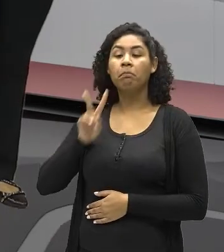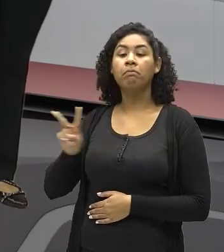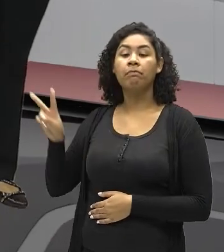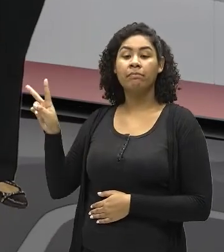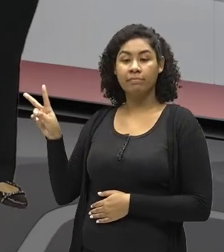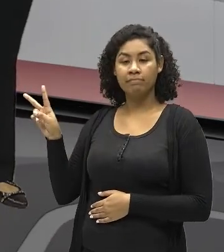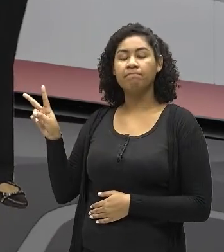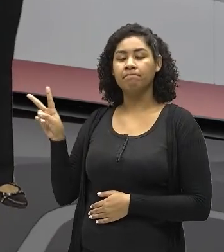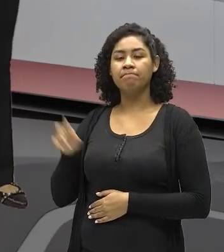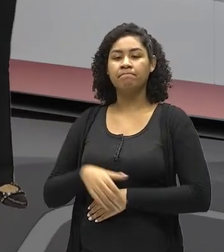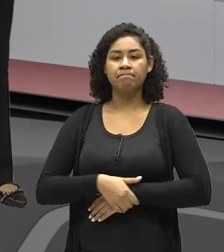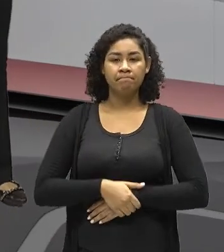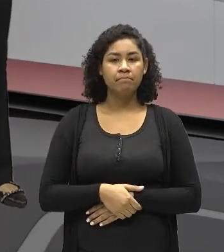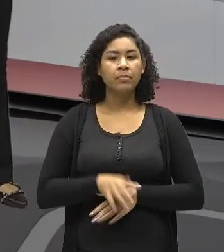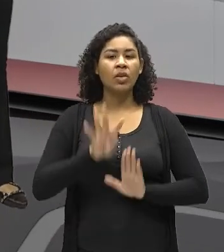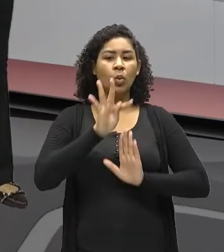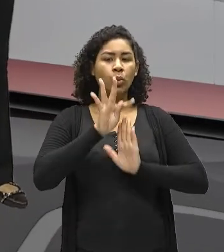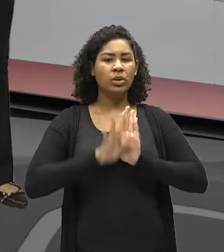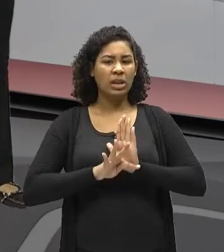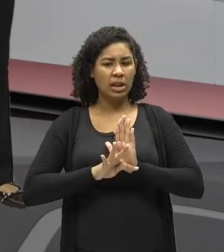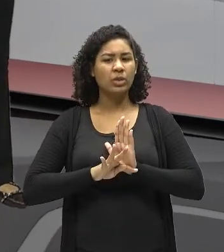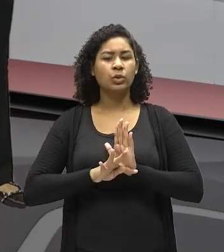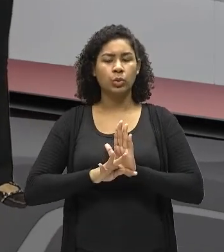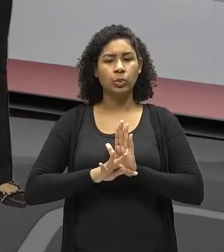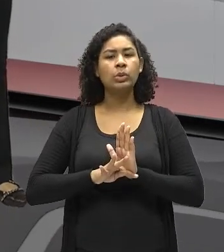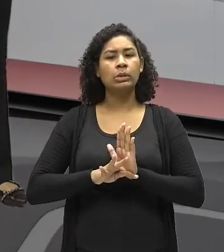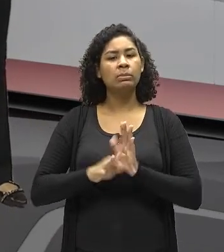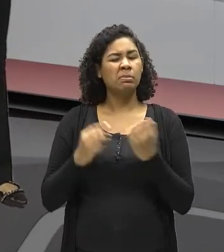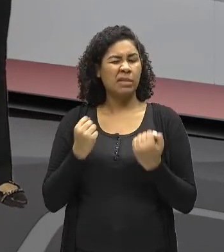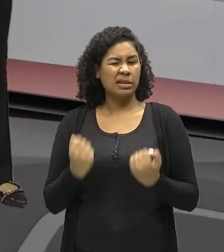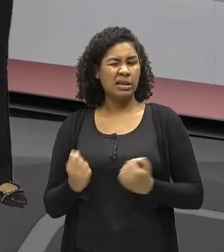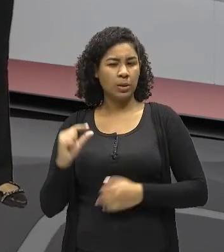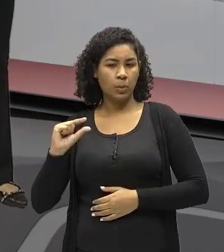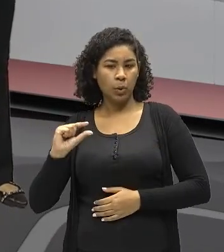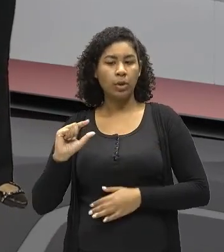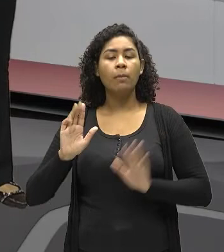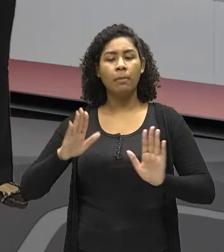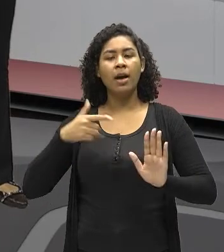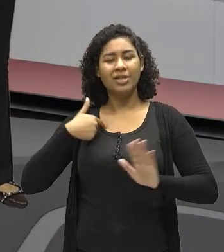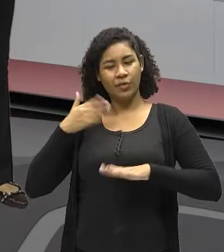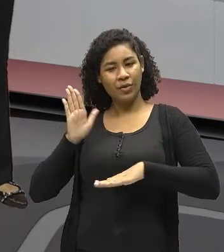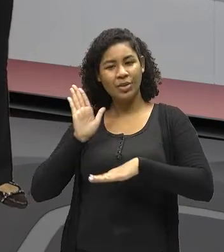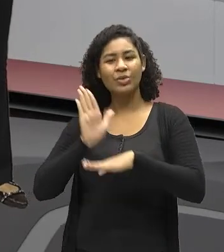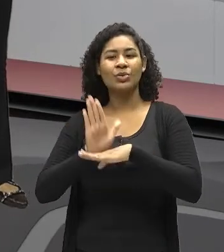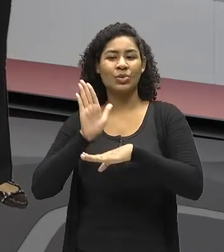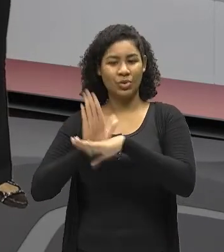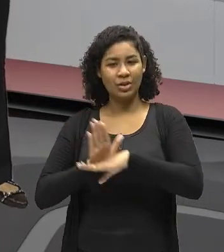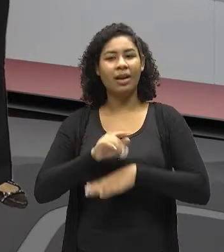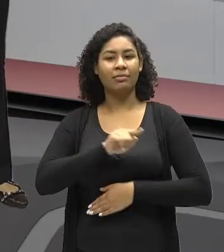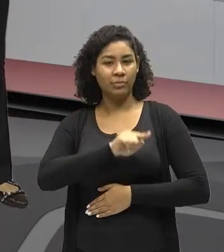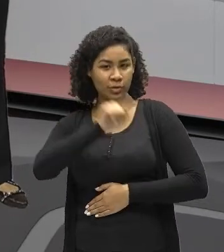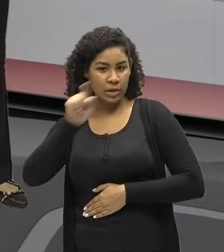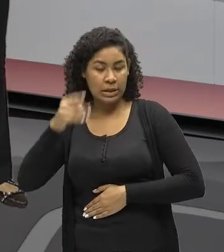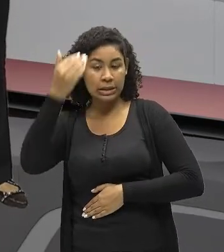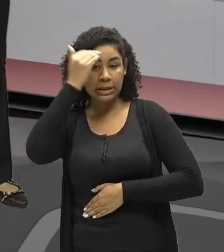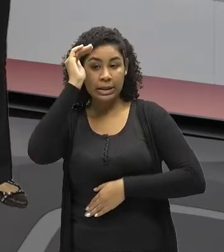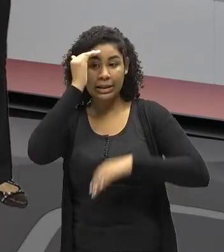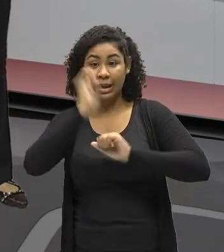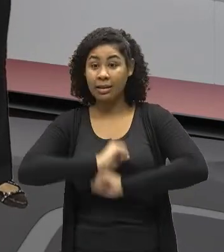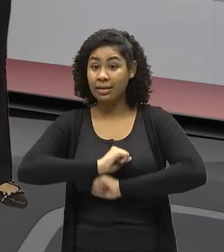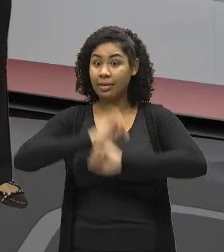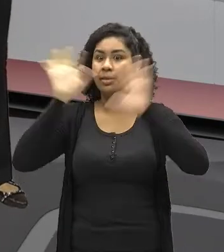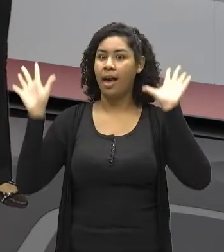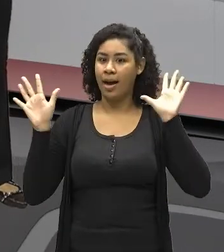para vocês, tá bom? É um texto um pouquinho mais denso, mas não se preocupem que com a minha ajuda e dos nossos colegas presenciais, vocês vão ter